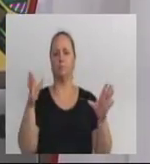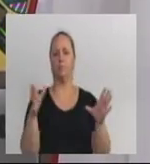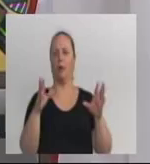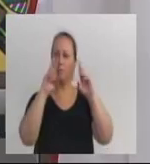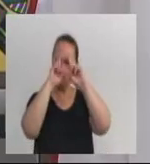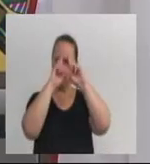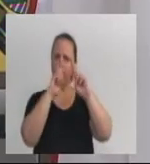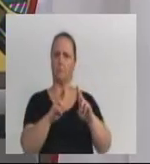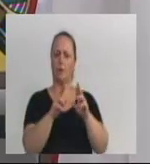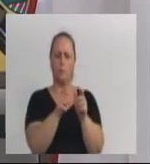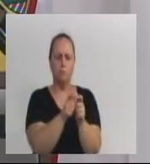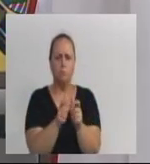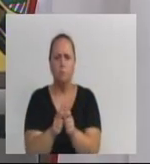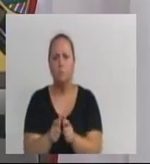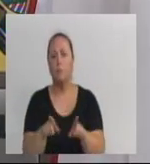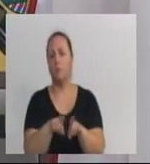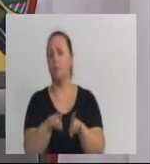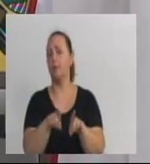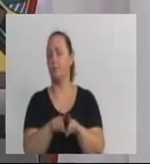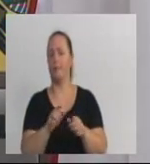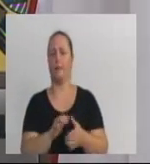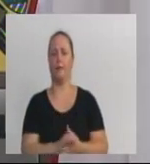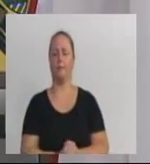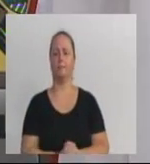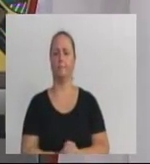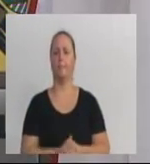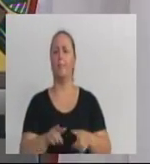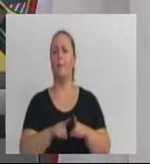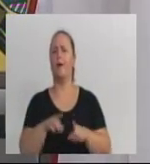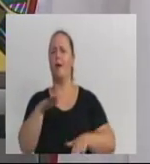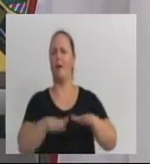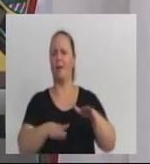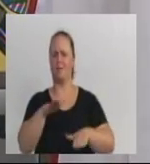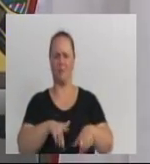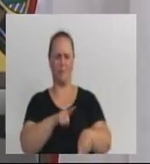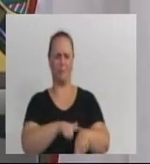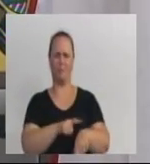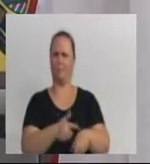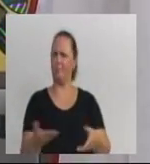a minorias que eu concordo. E pega e se abre uma janela agora,